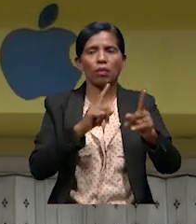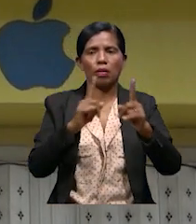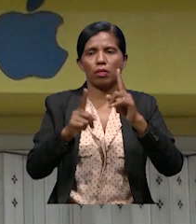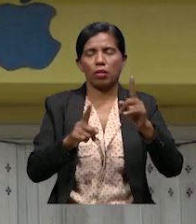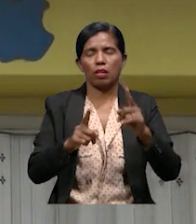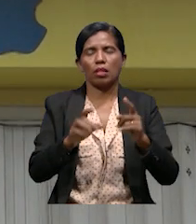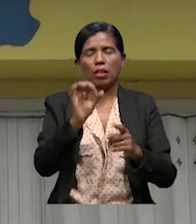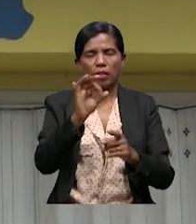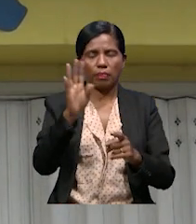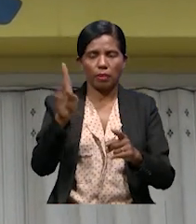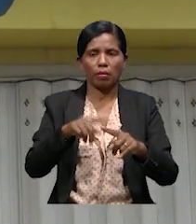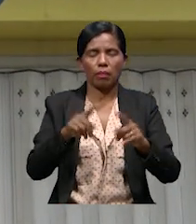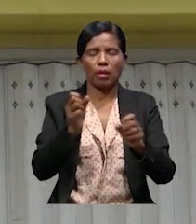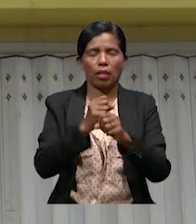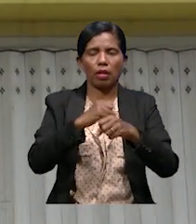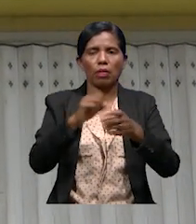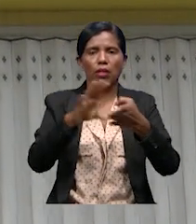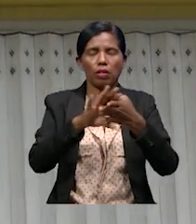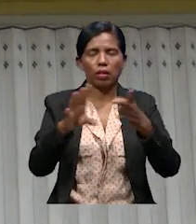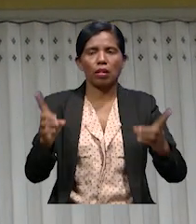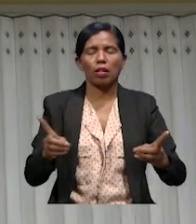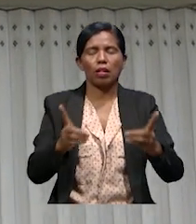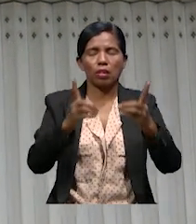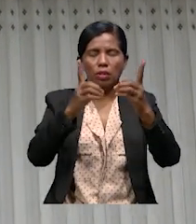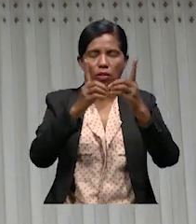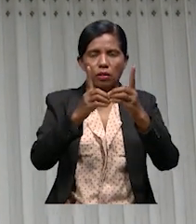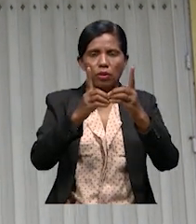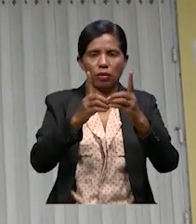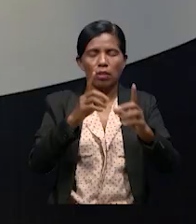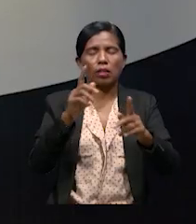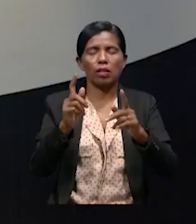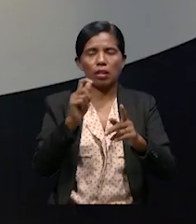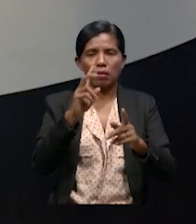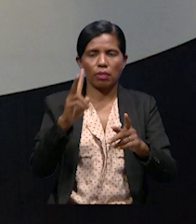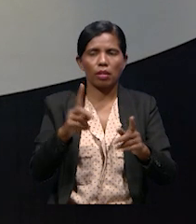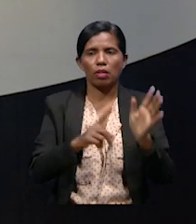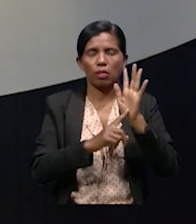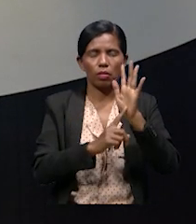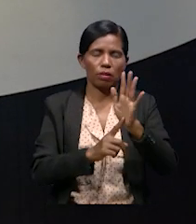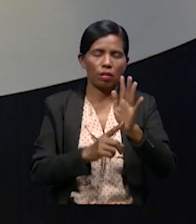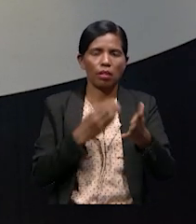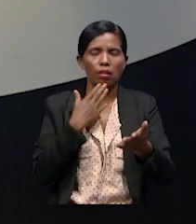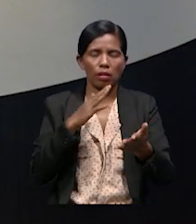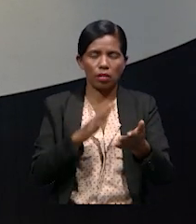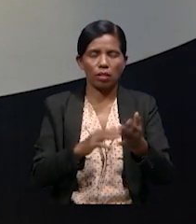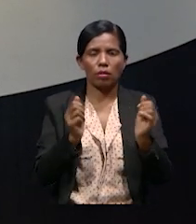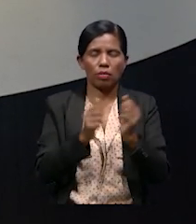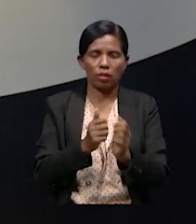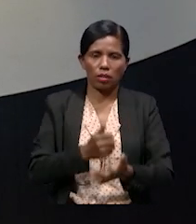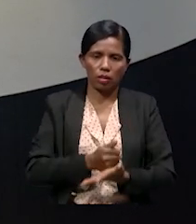rede social, mas bem halocarta reclamação, a soro operador telecomunicação IDNB, público ladum satisfaz, honia